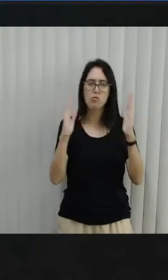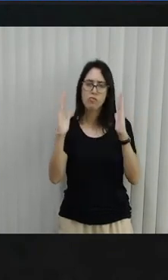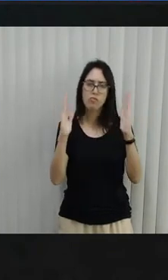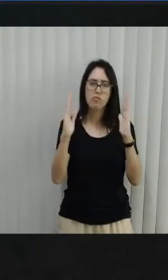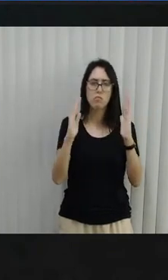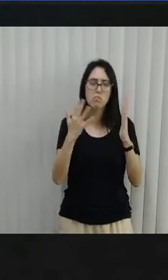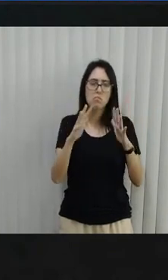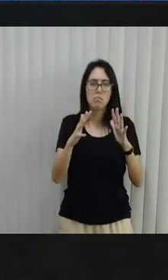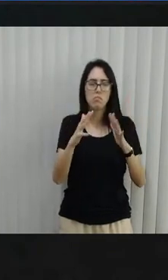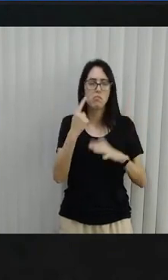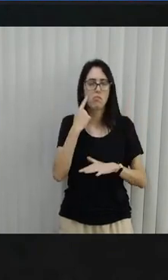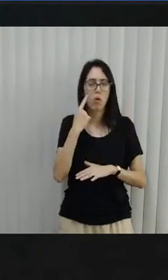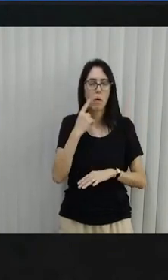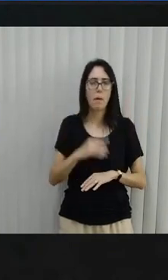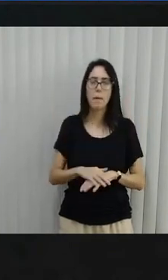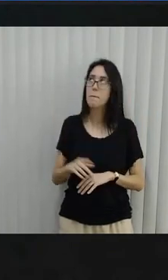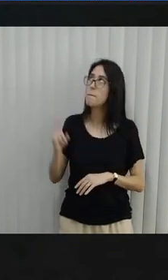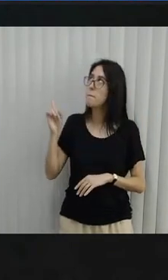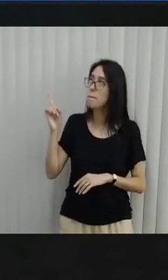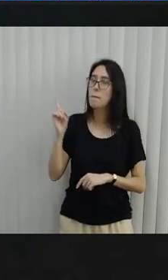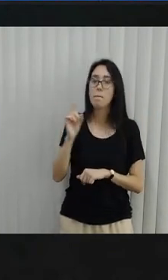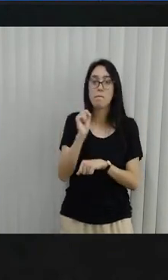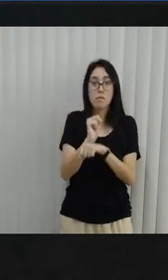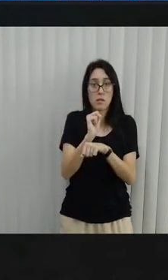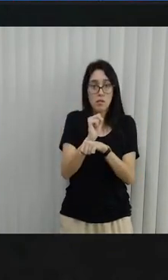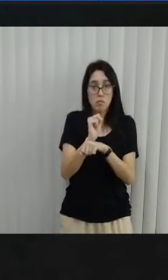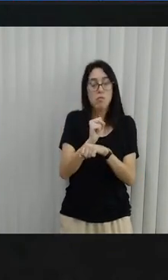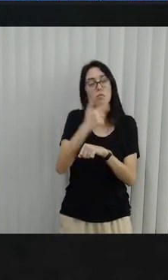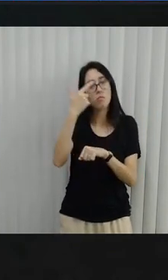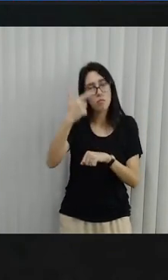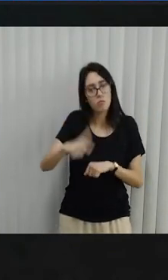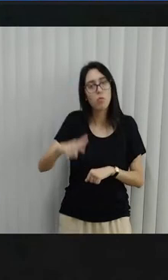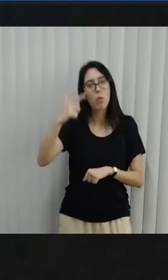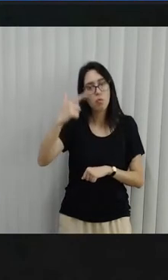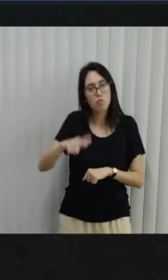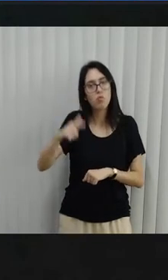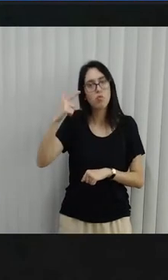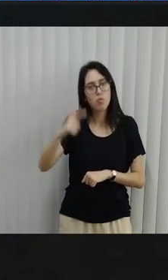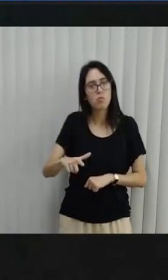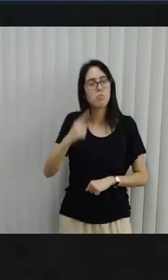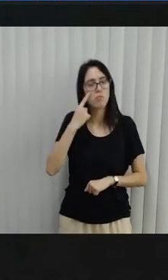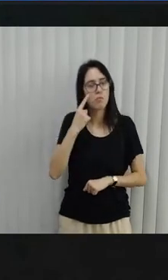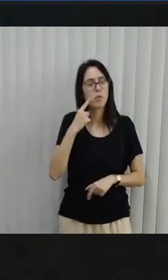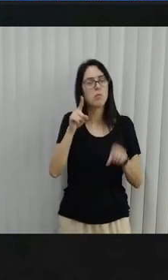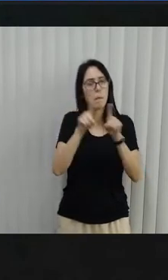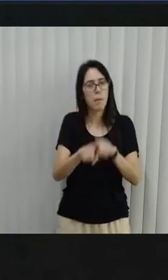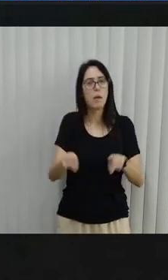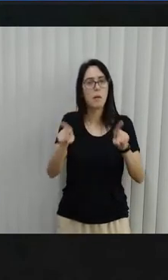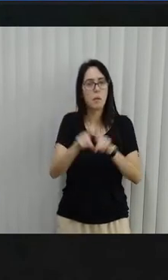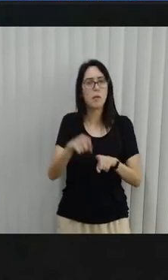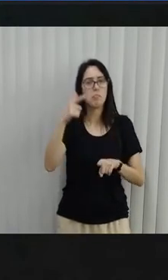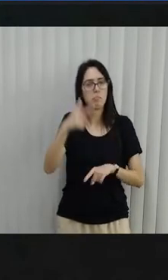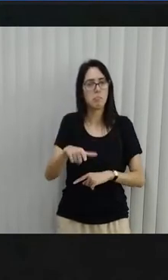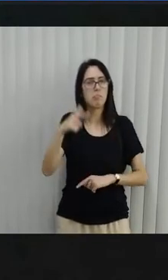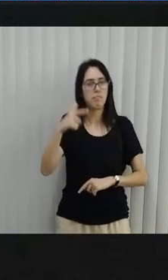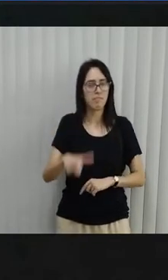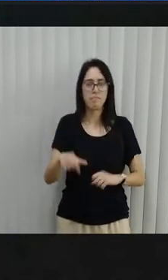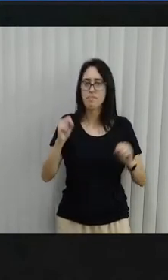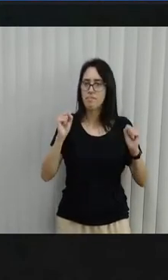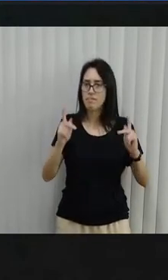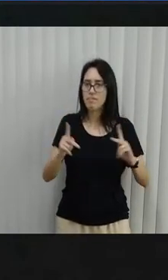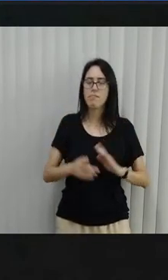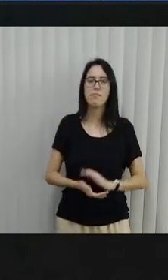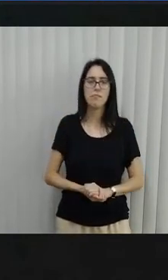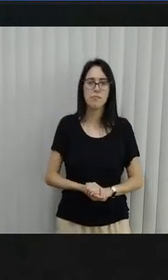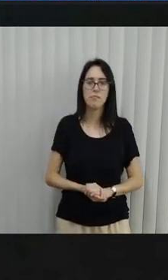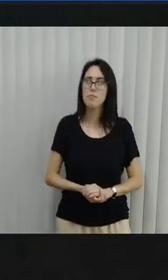melhor. Espera um número aleatório entre 1 e 5 e repete essa função. E fica repetindo isso o tempo inteiro. Beleza? Então, eu vou colocar